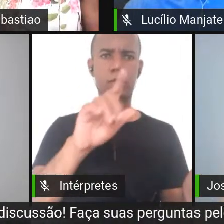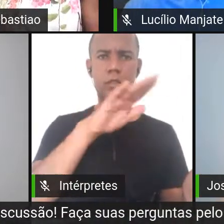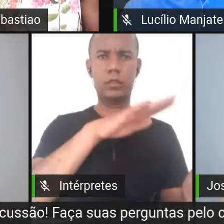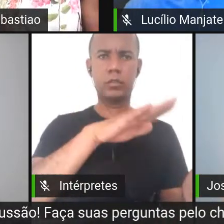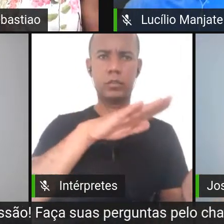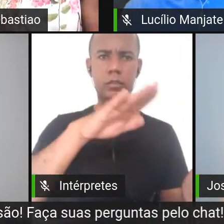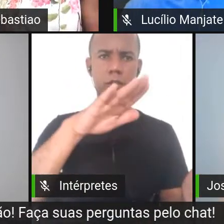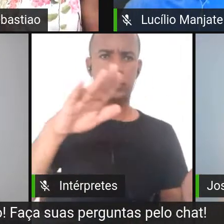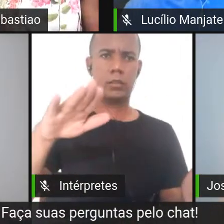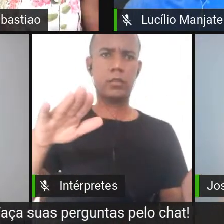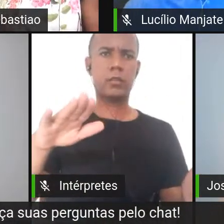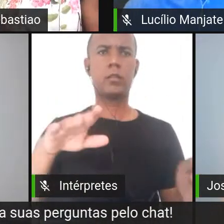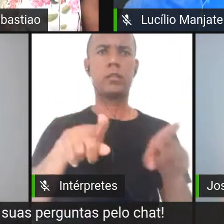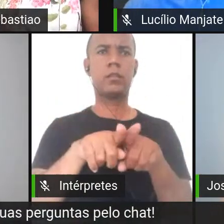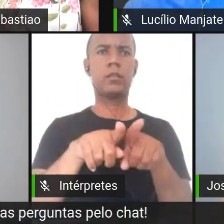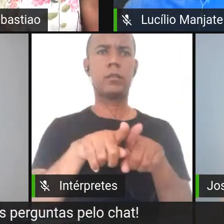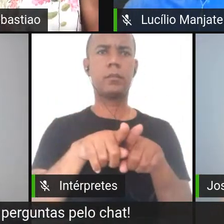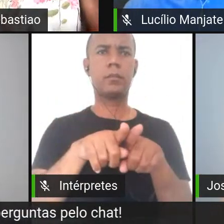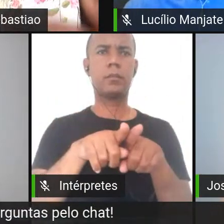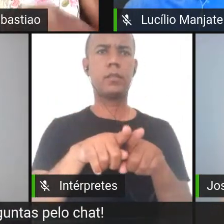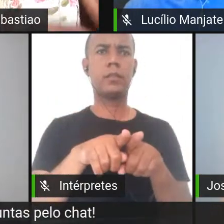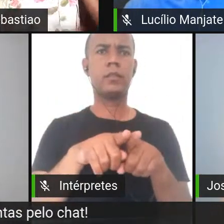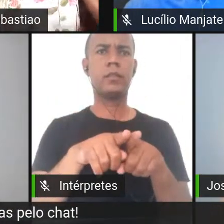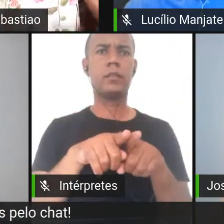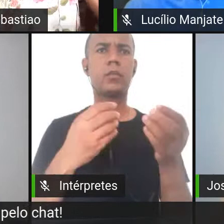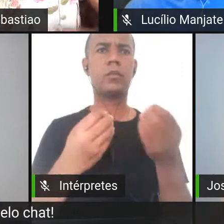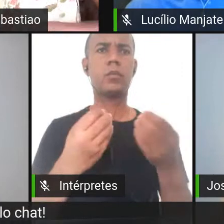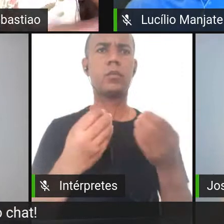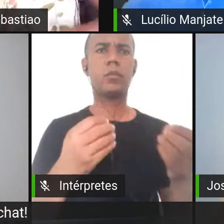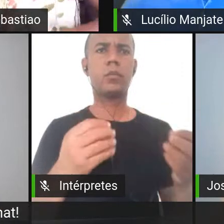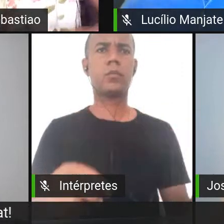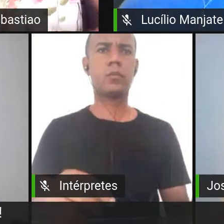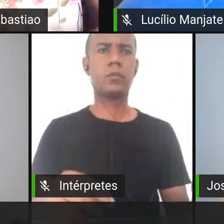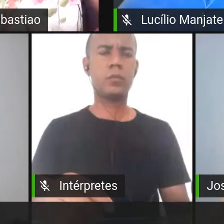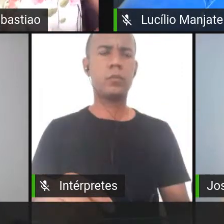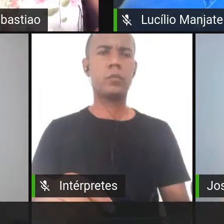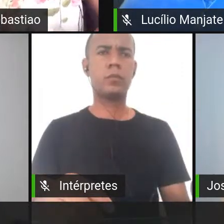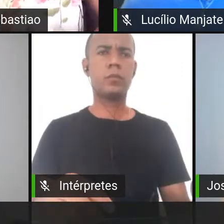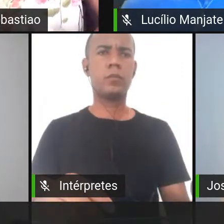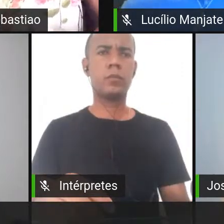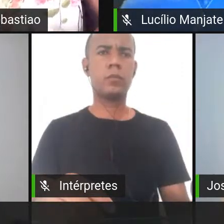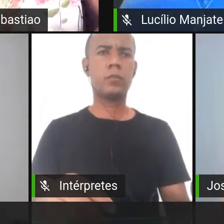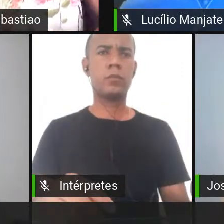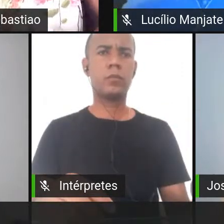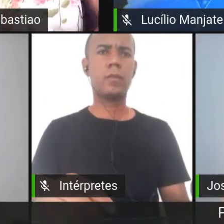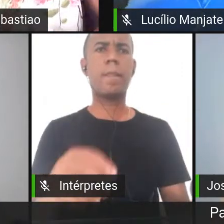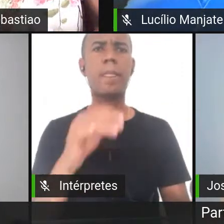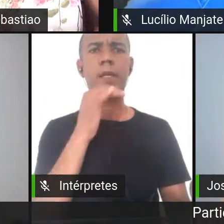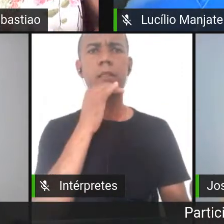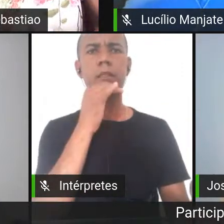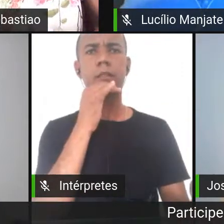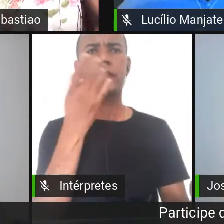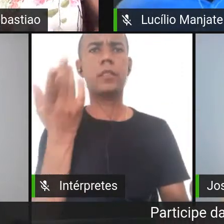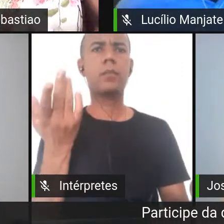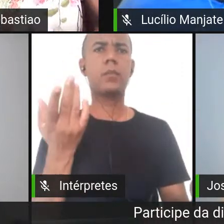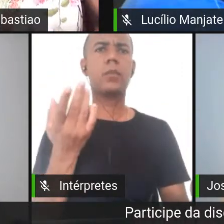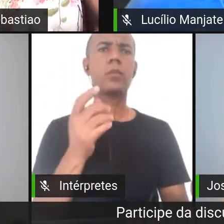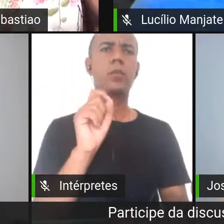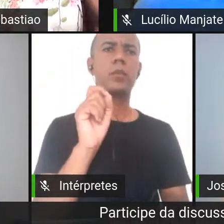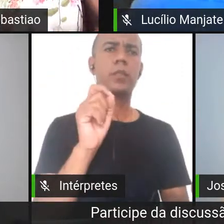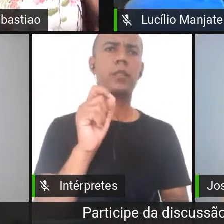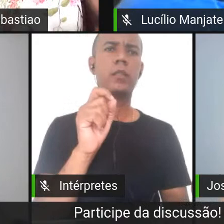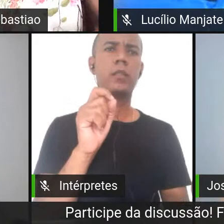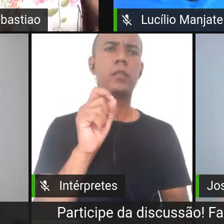em Moçambique. E, quer dizer, se por um lado nós produzimos literatura infanto-juvenil em pouca quantidade, de